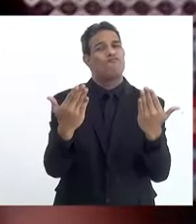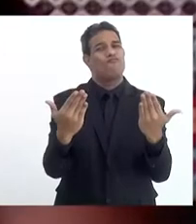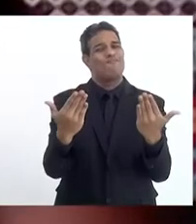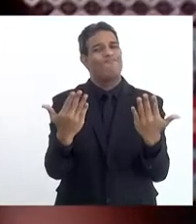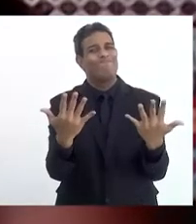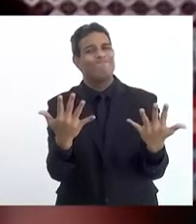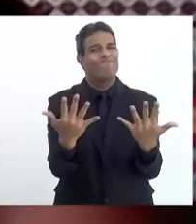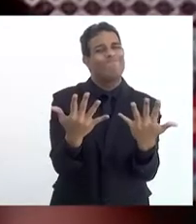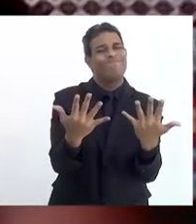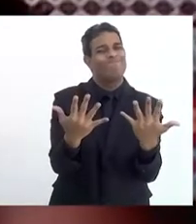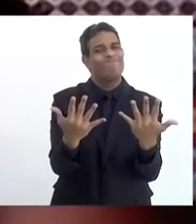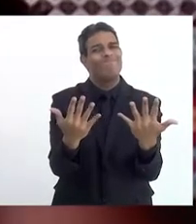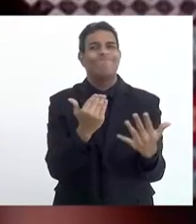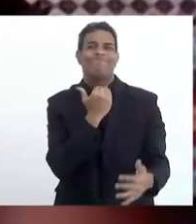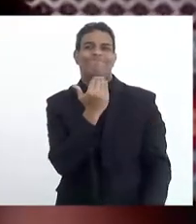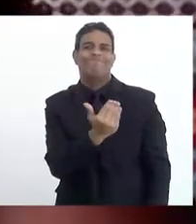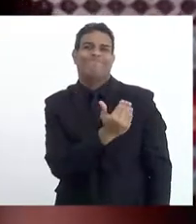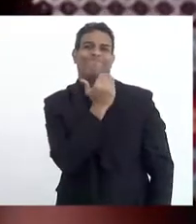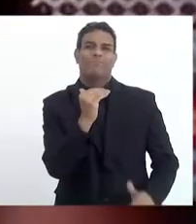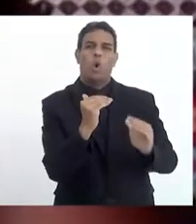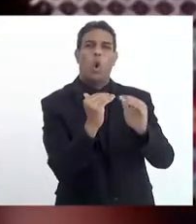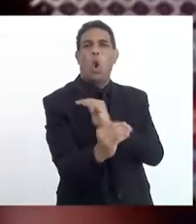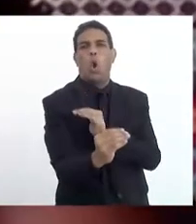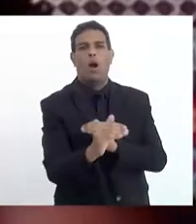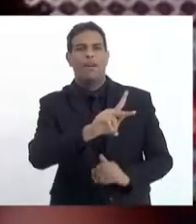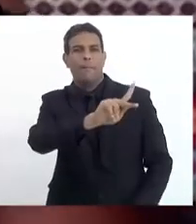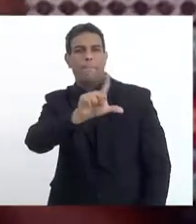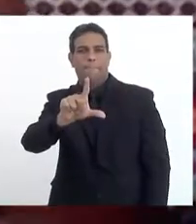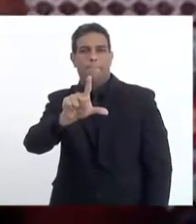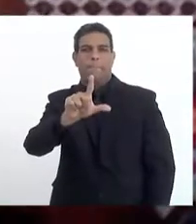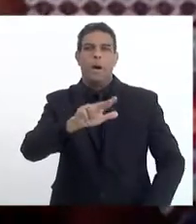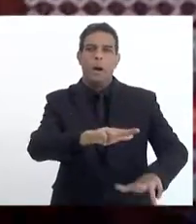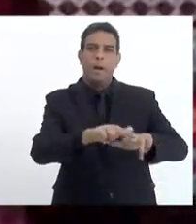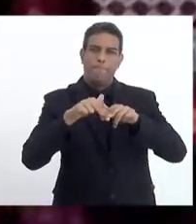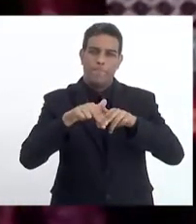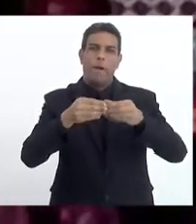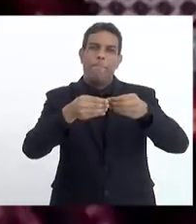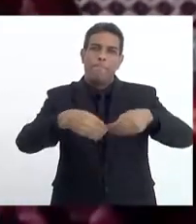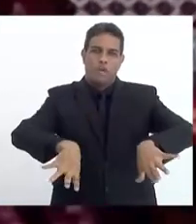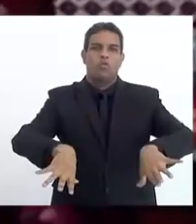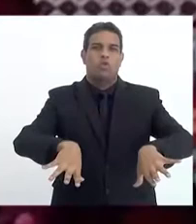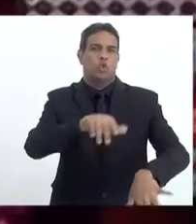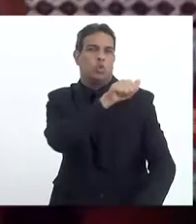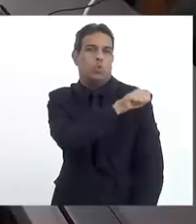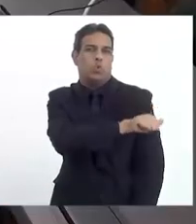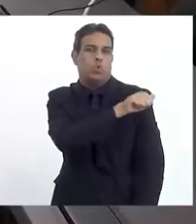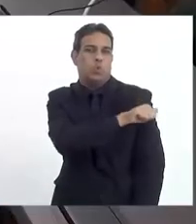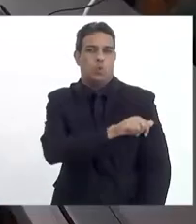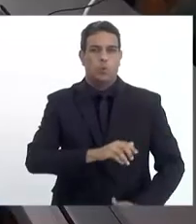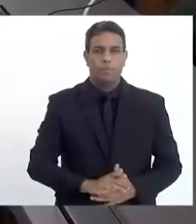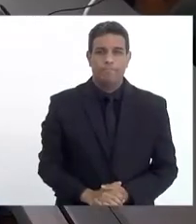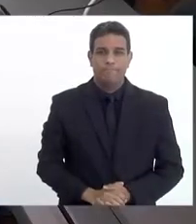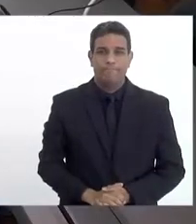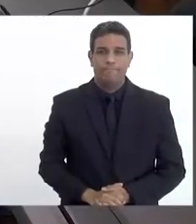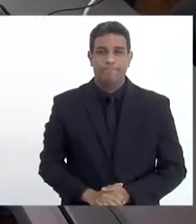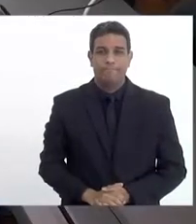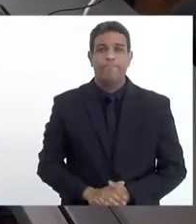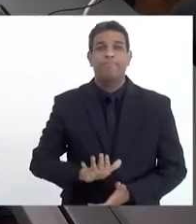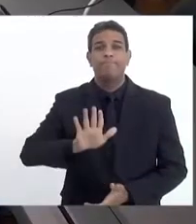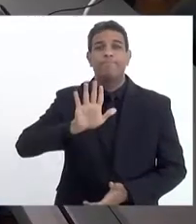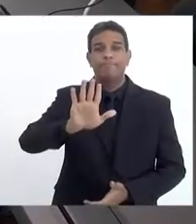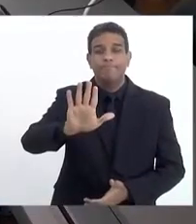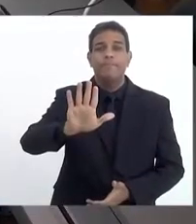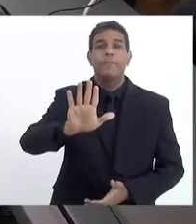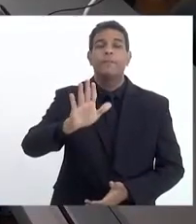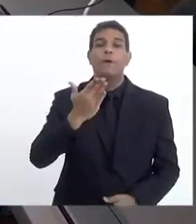nosso parecer divergente seria em relação à prejudicabilidade. Como eu já tinha concedido a palavra ao deputado